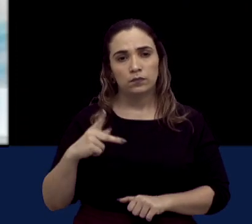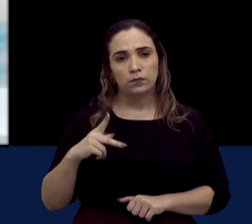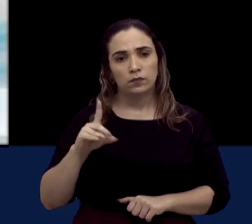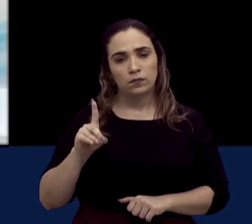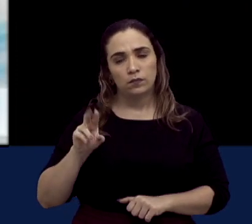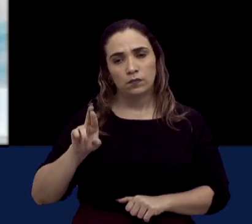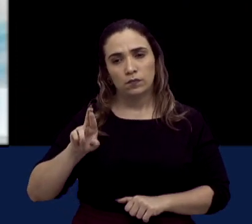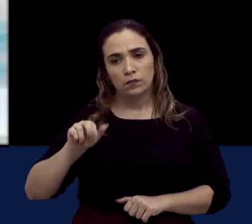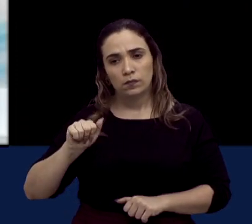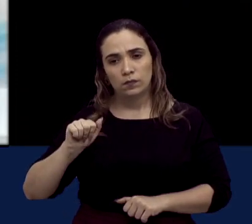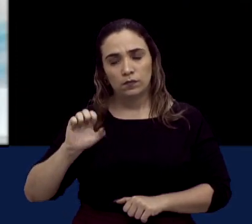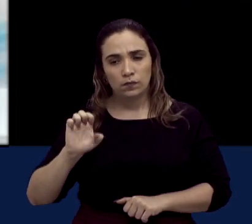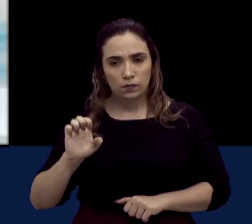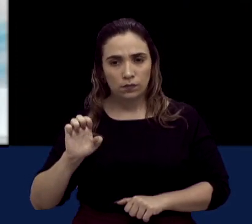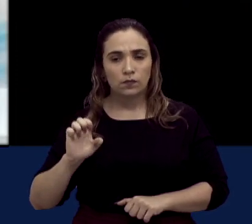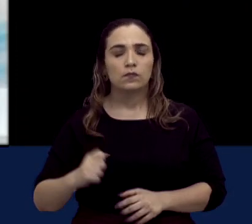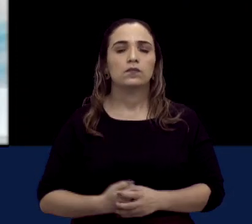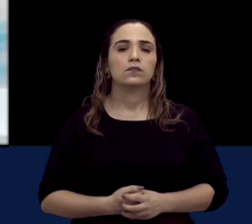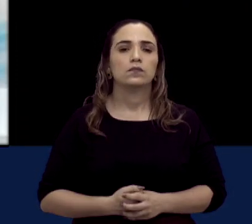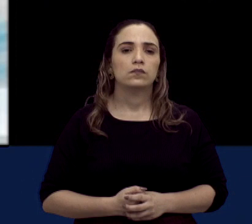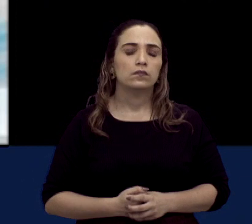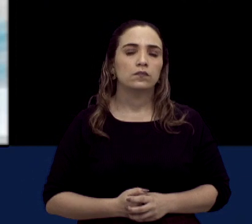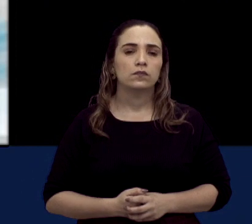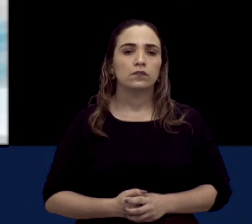PDRA? PDRAE.